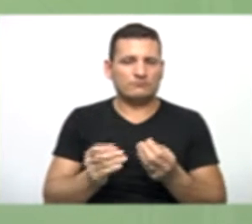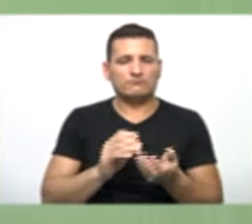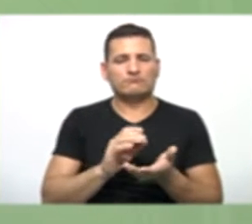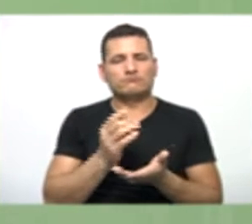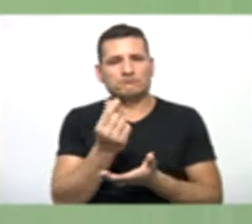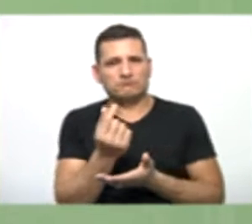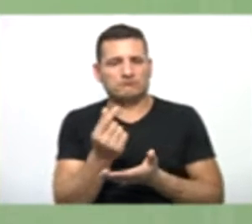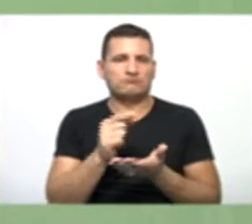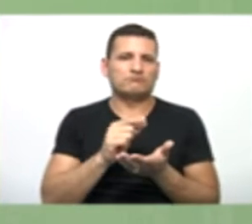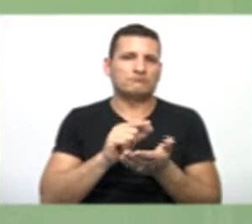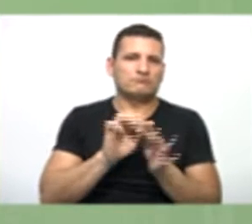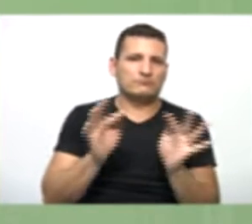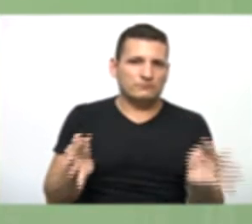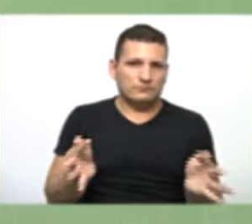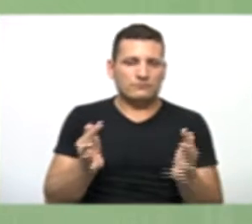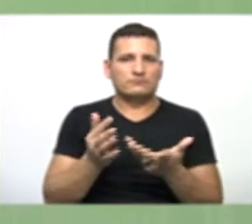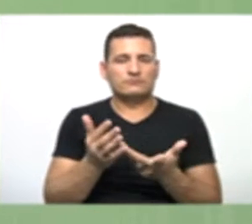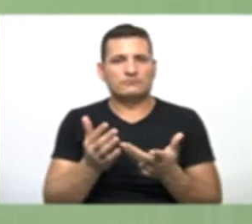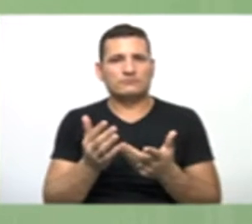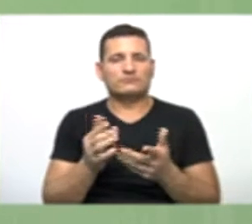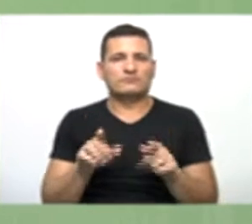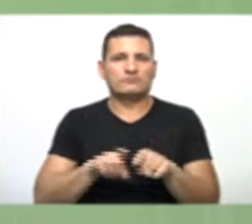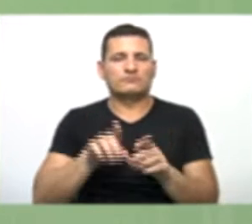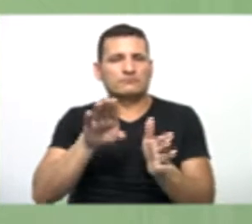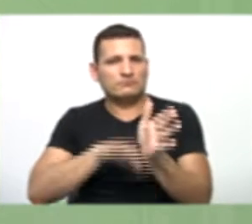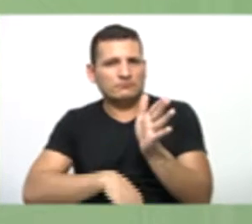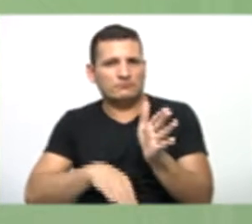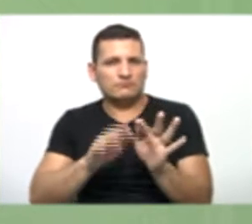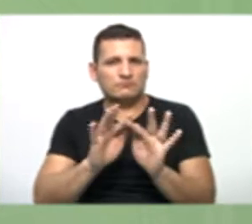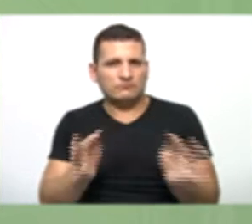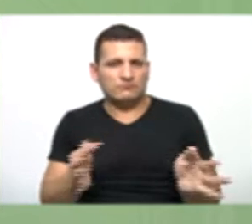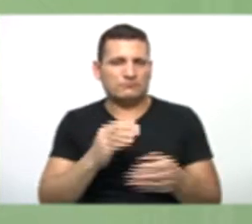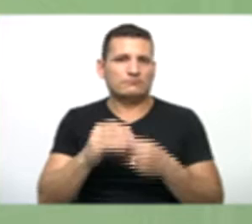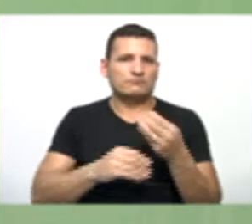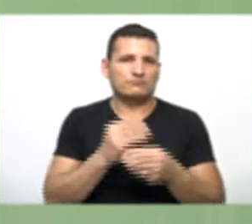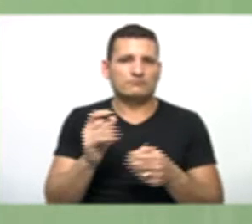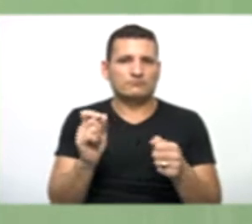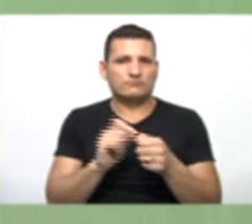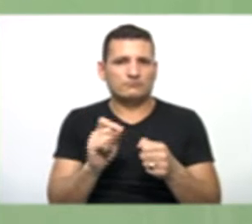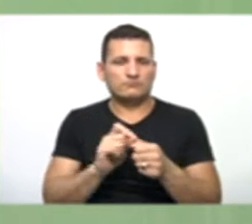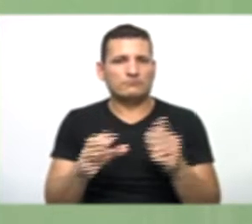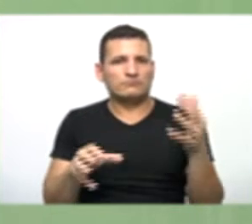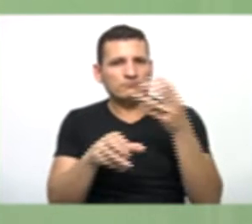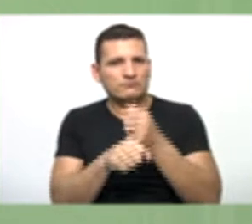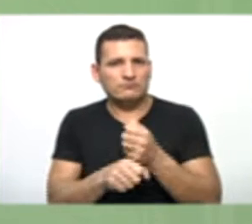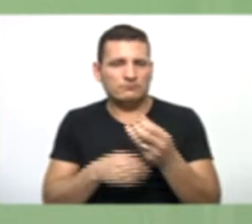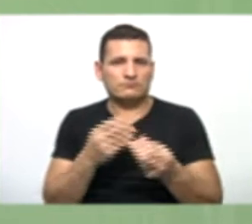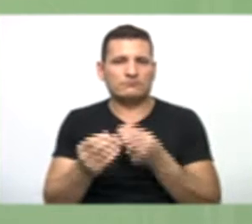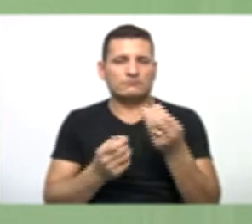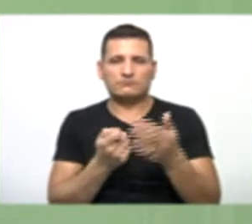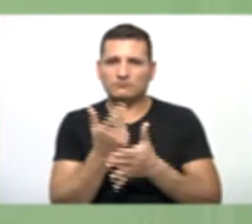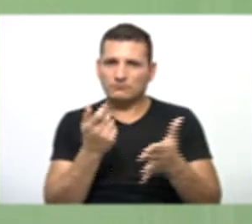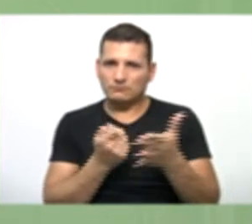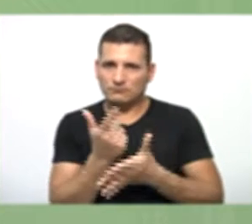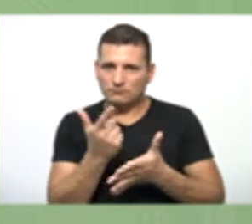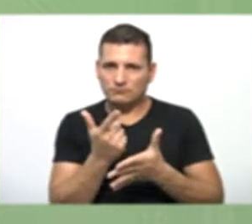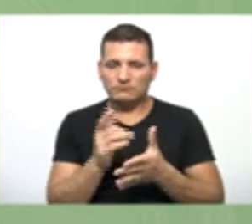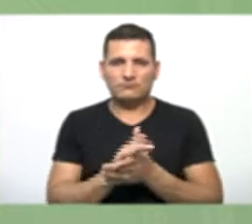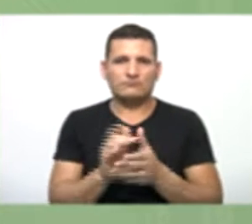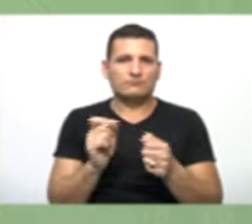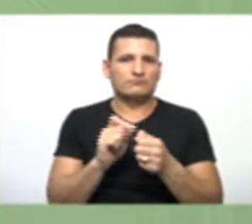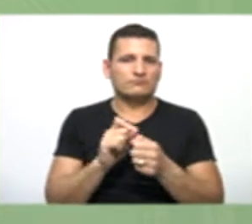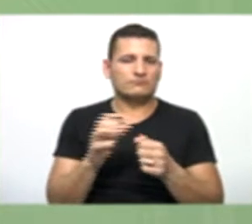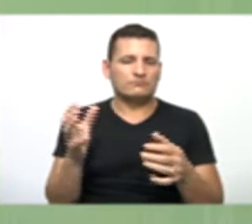e compostos, aplicar descontos simples e compostos, realizar os cálculos envolvendo séries de pagamentos e realizar cálculos